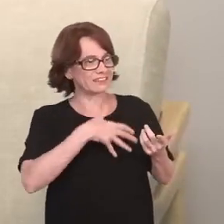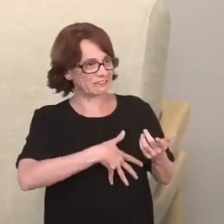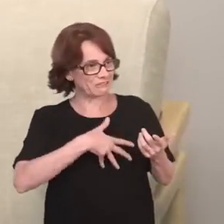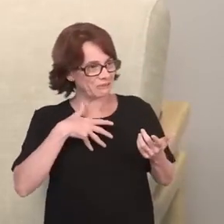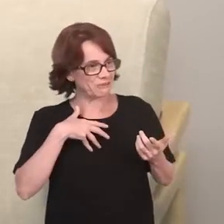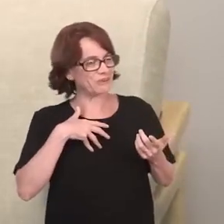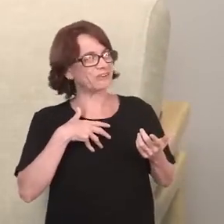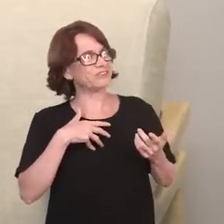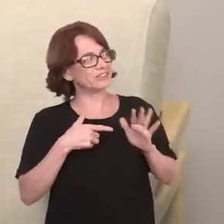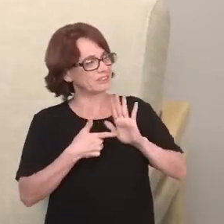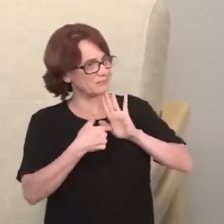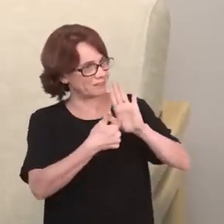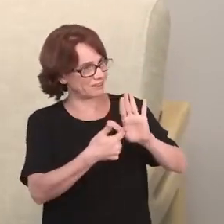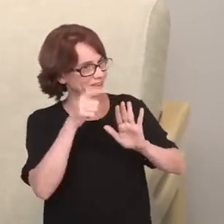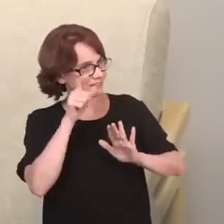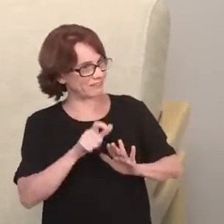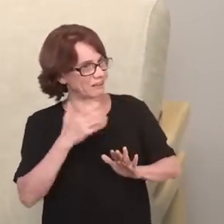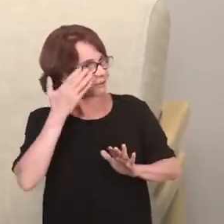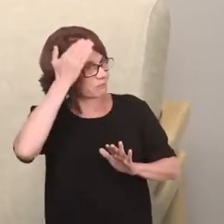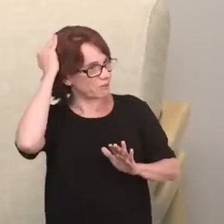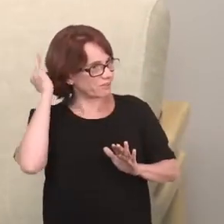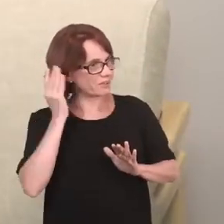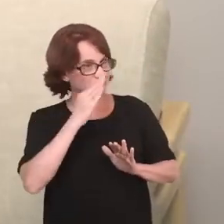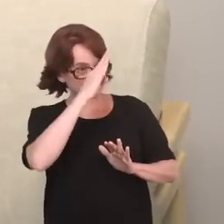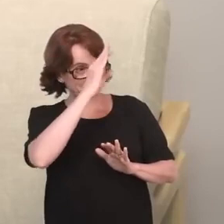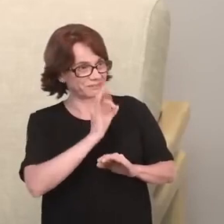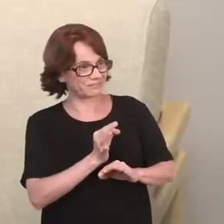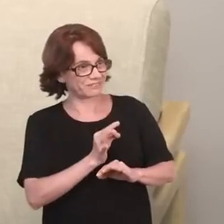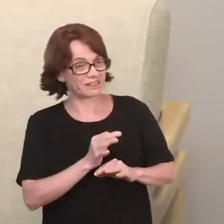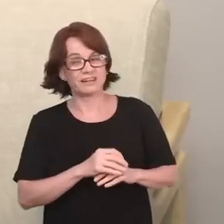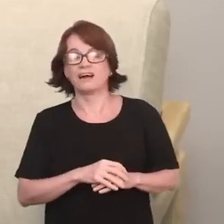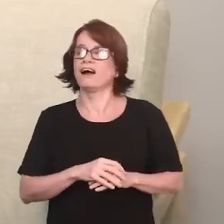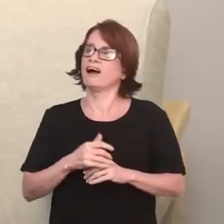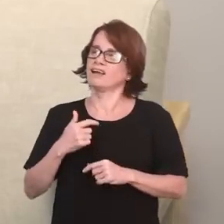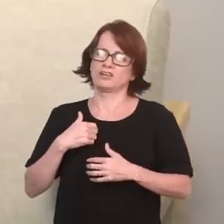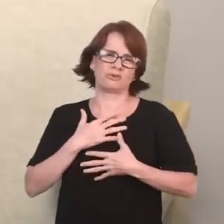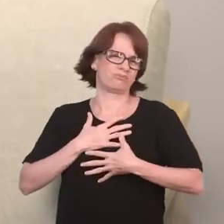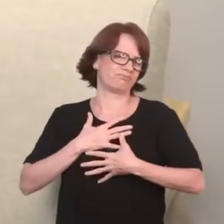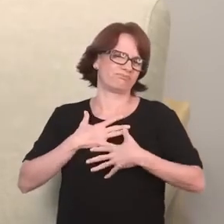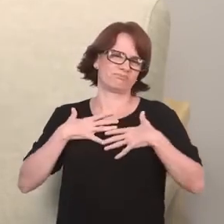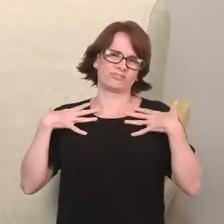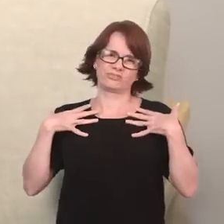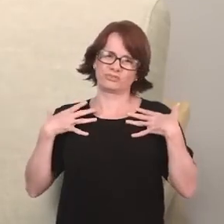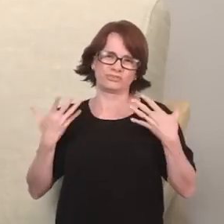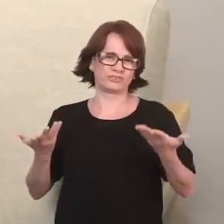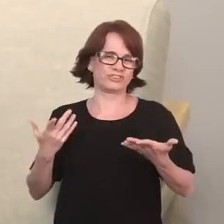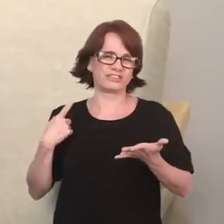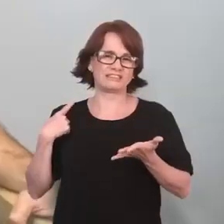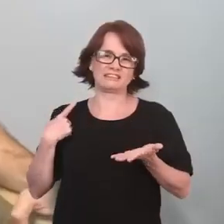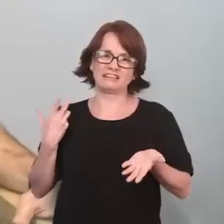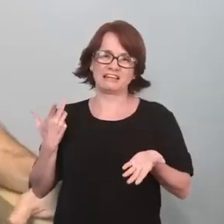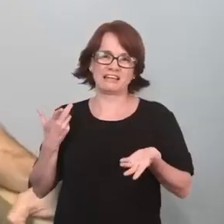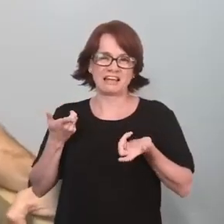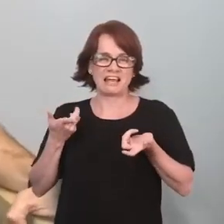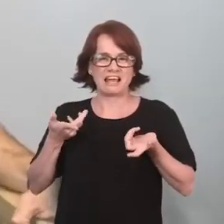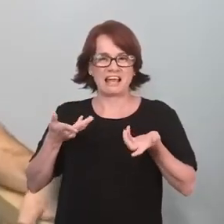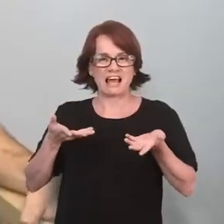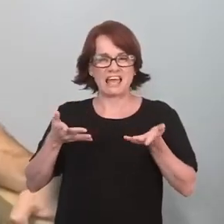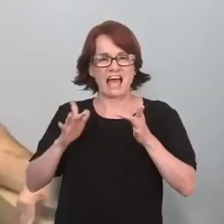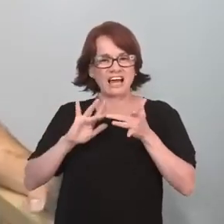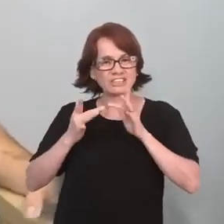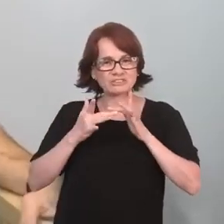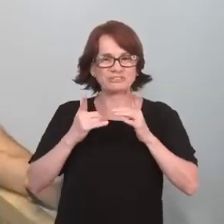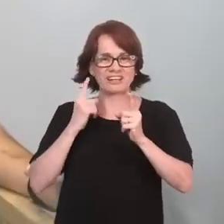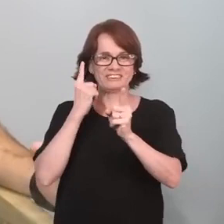eu tenho o maior orgulho de ter participado desse encontro, né? Como é que você enxerga os próximos